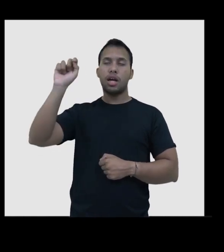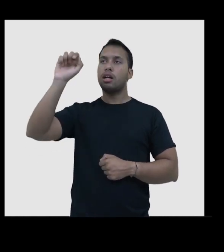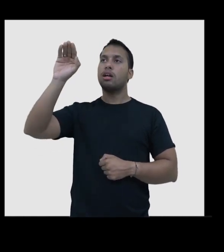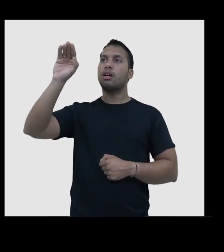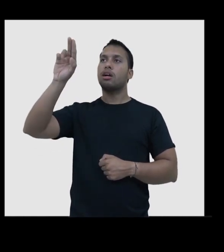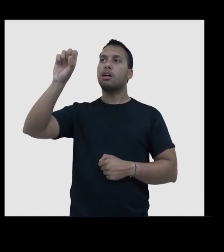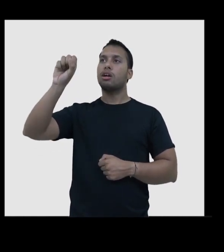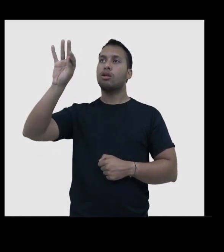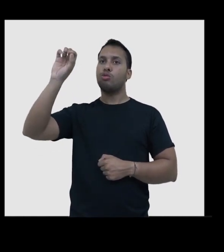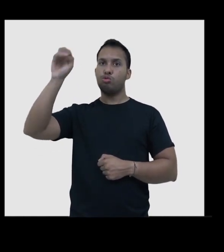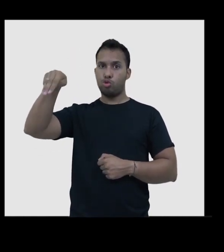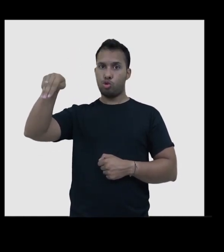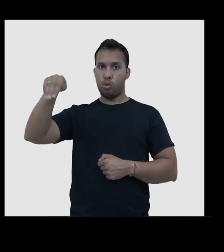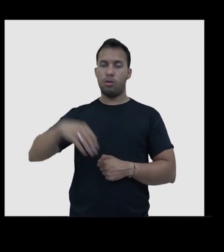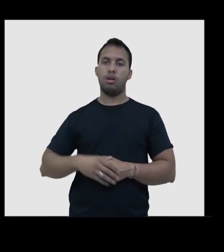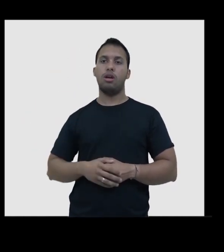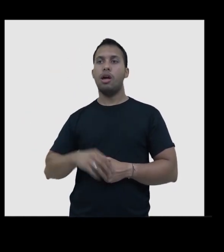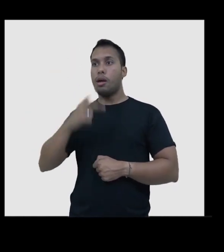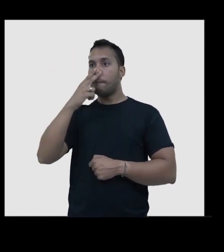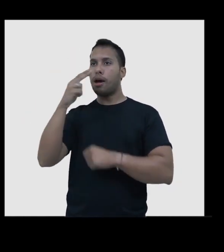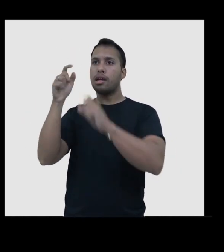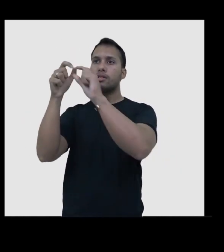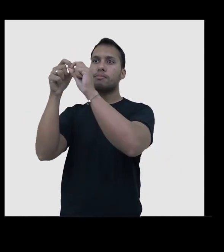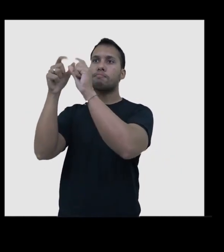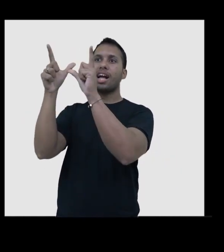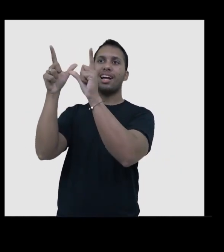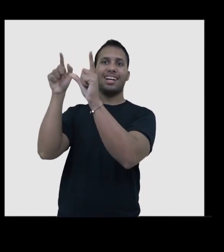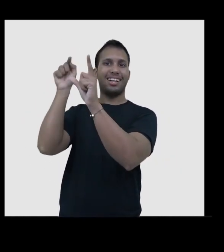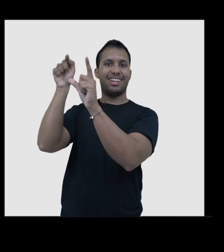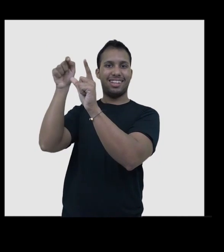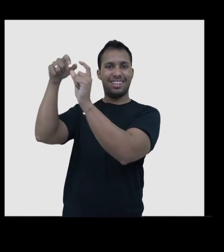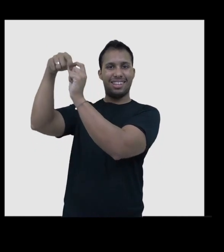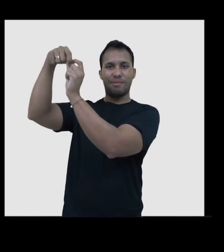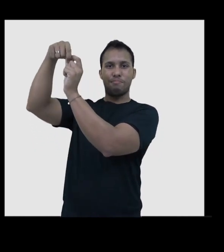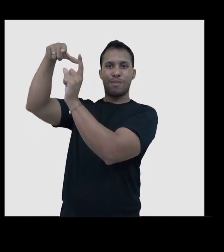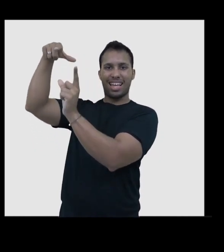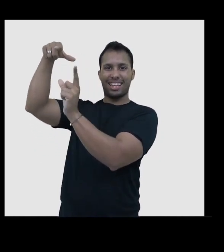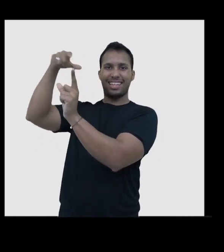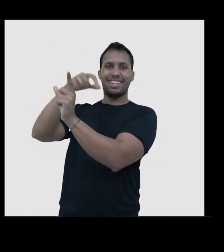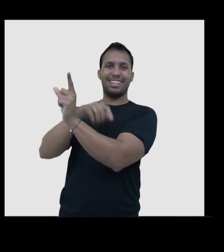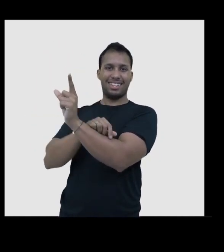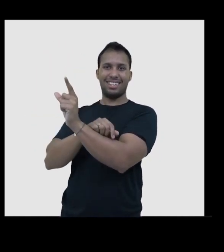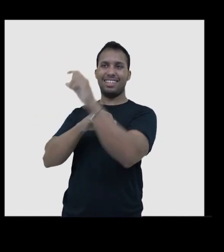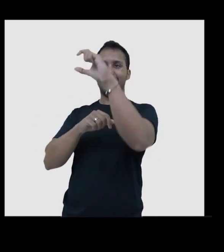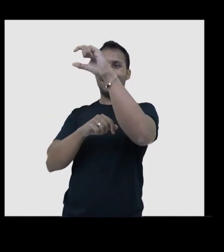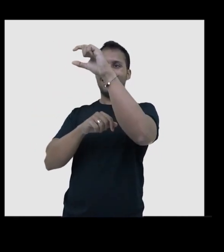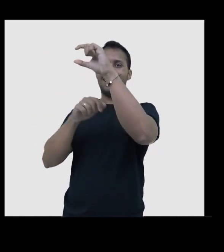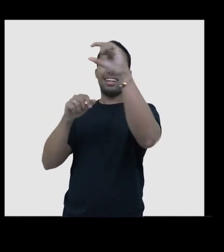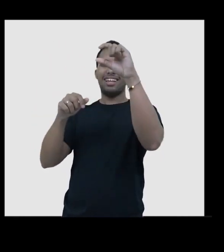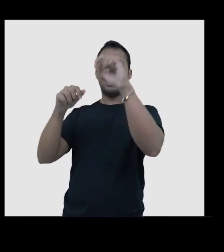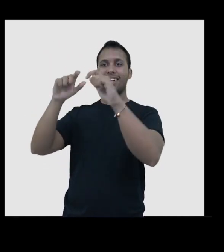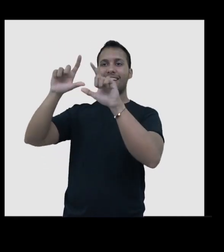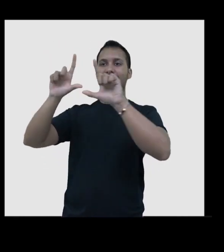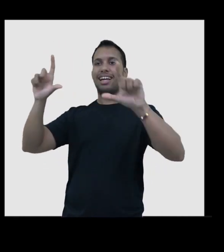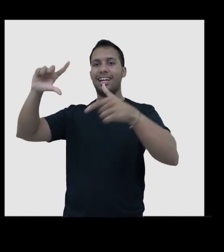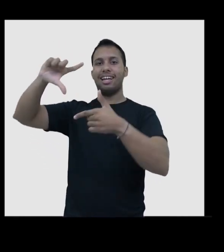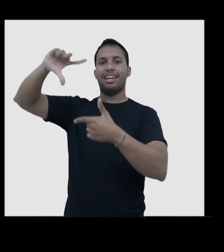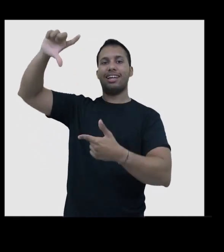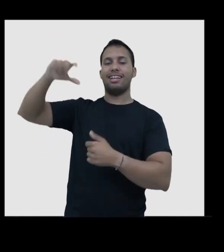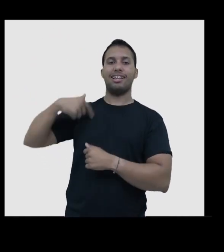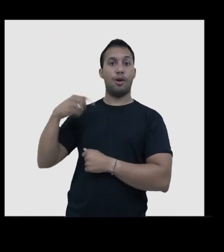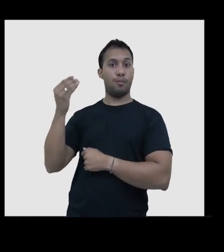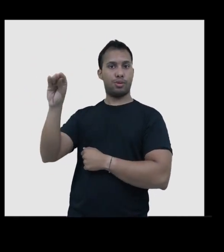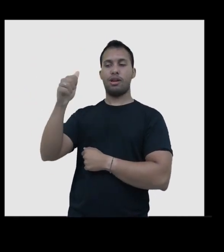fazer o nosso preset aqui. Quando eu clico em Custom, percebe que ele libera para edição aqui as dimensões, a largura e a